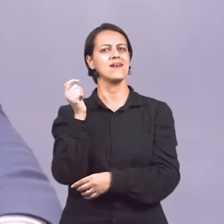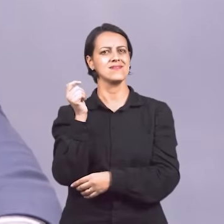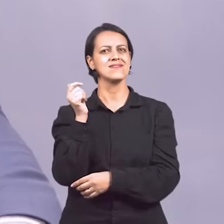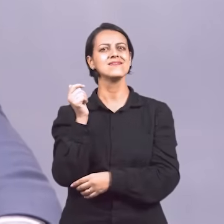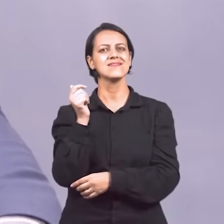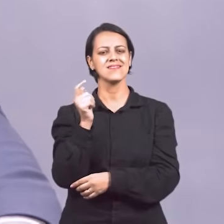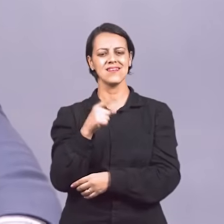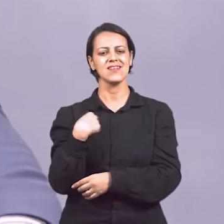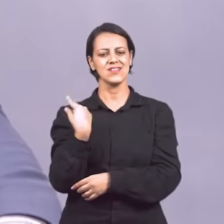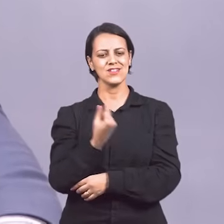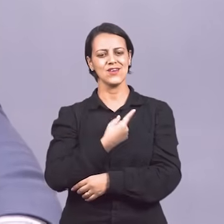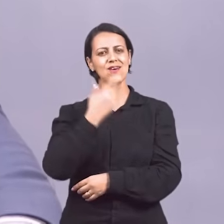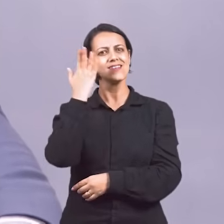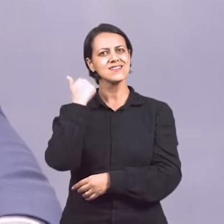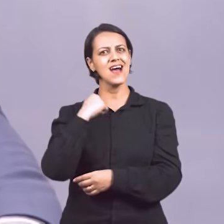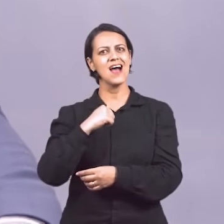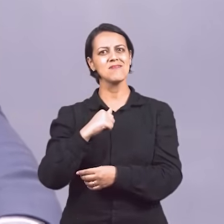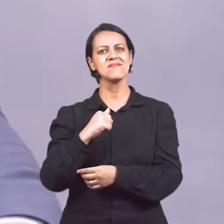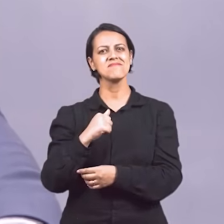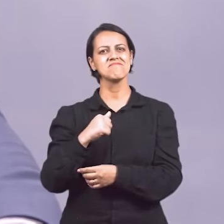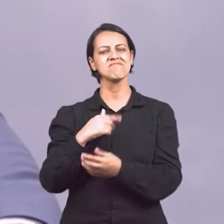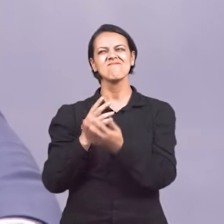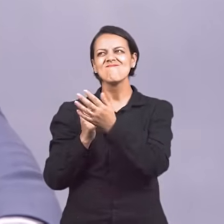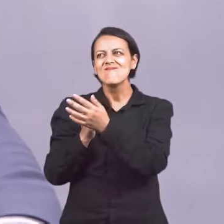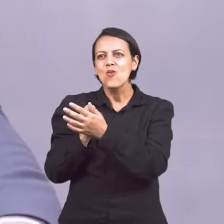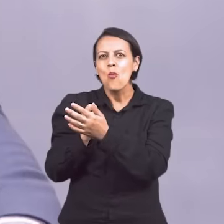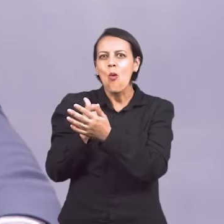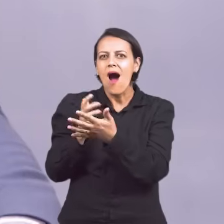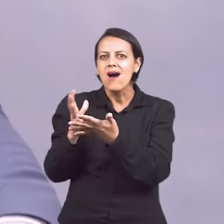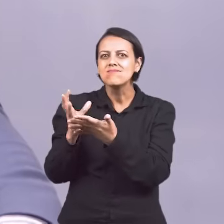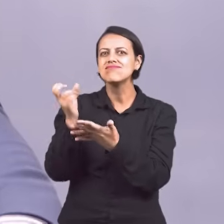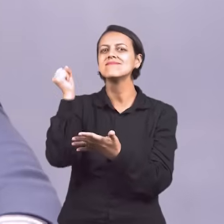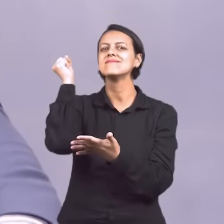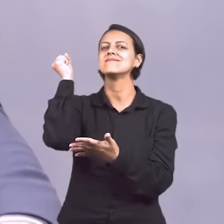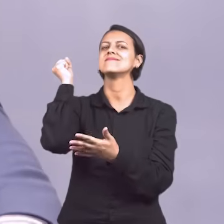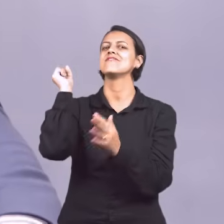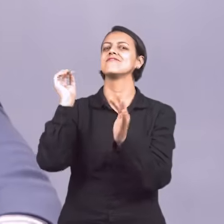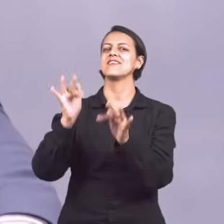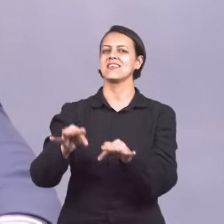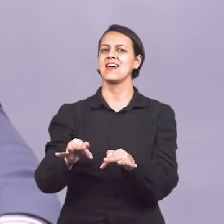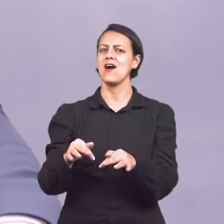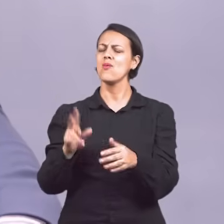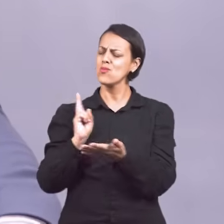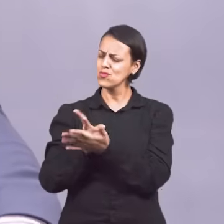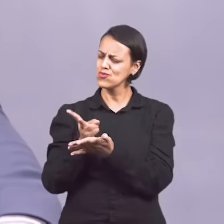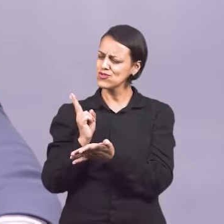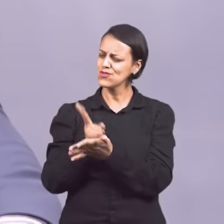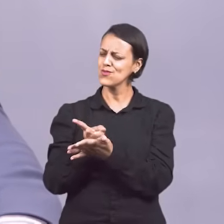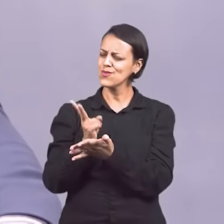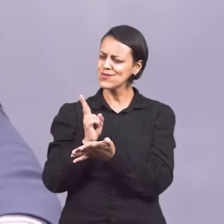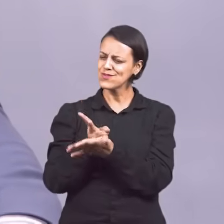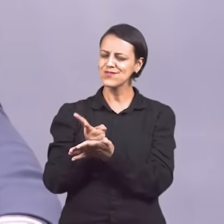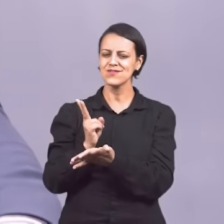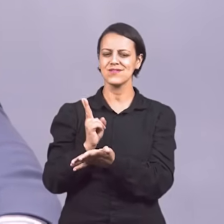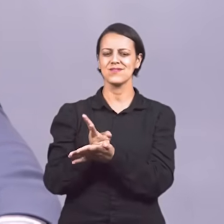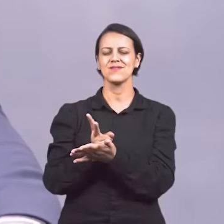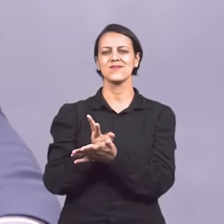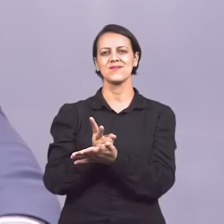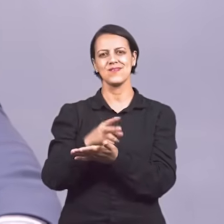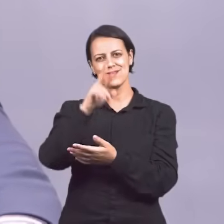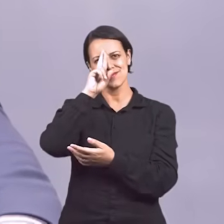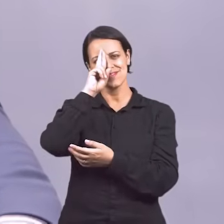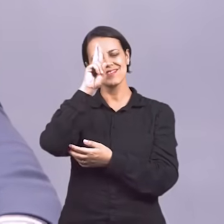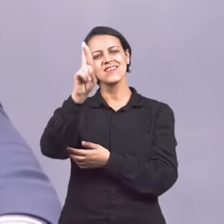igreja, ela já partiu, nós só estamos quase chegando, né, no destino final. Só permanecer, né, naquilo que nós